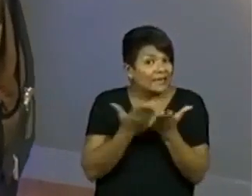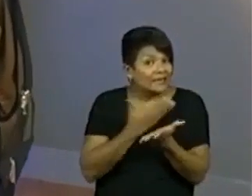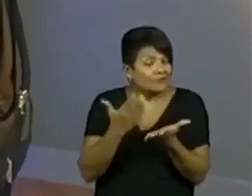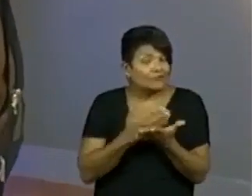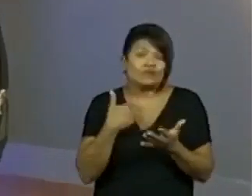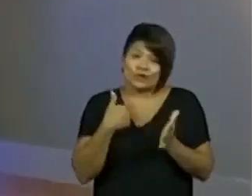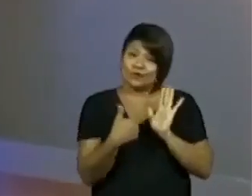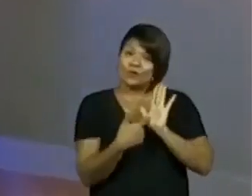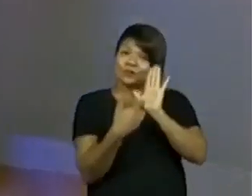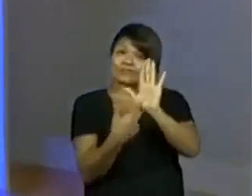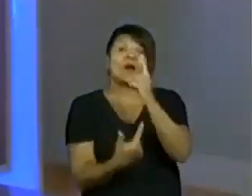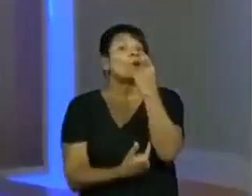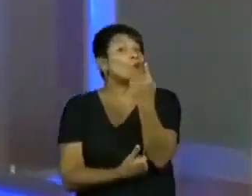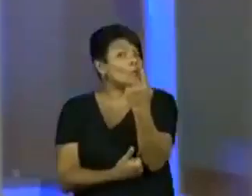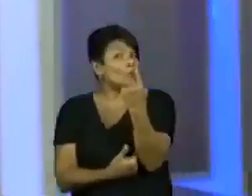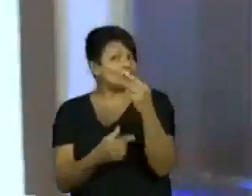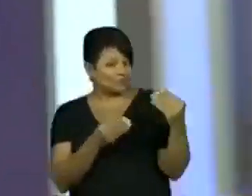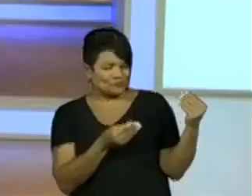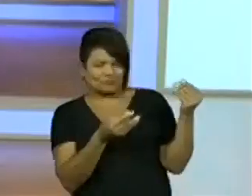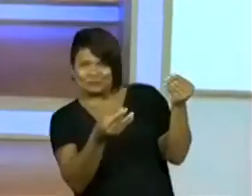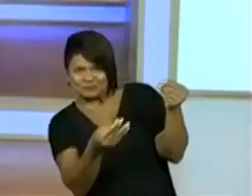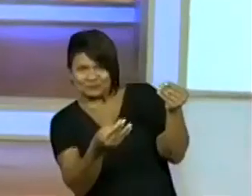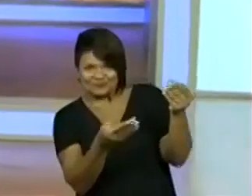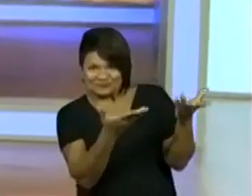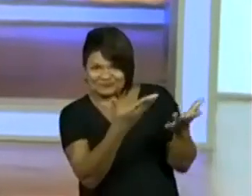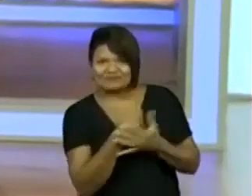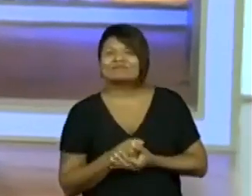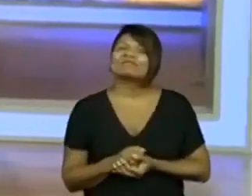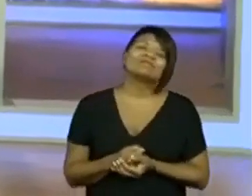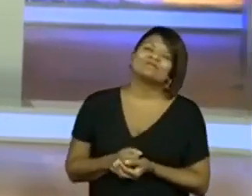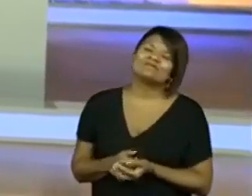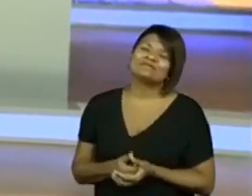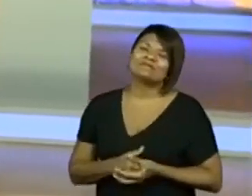para vocês um desses livros.